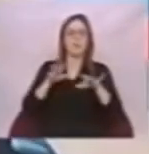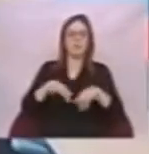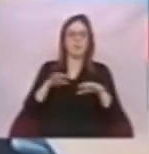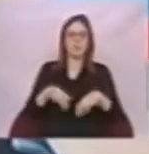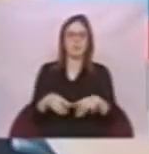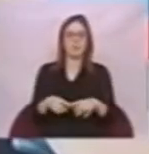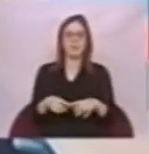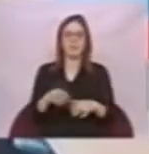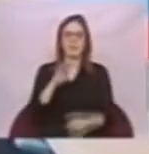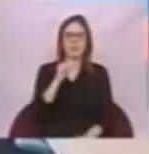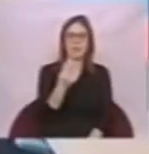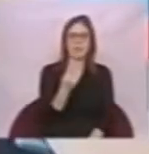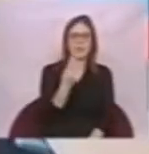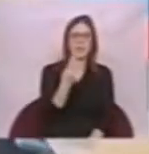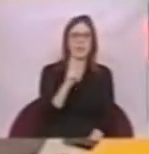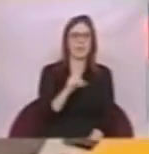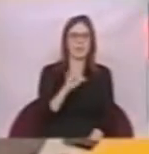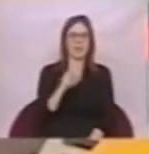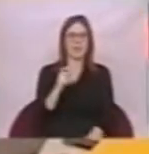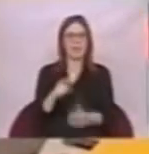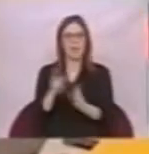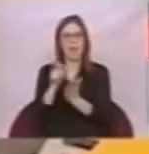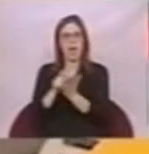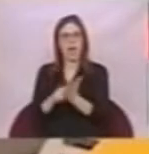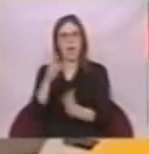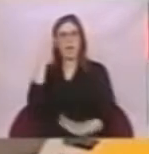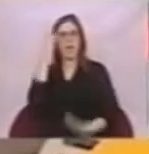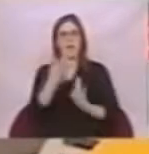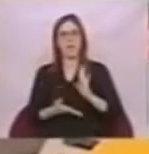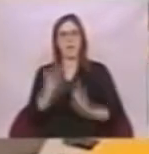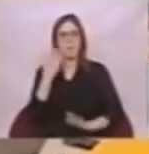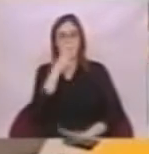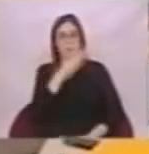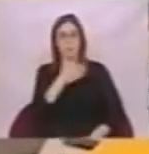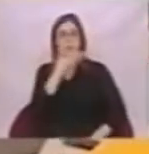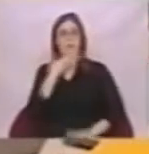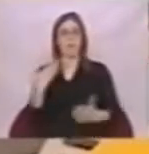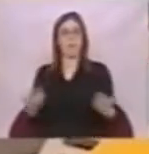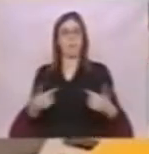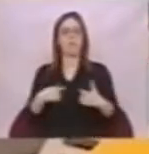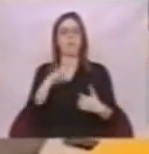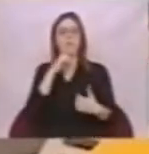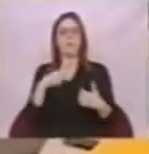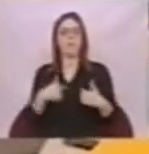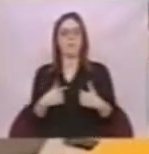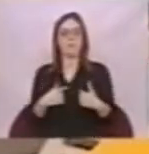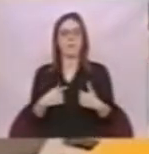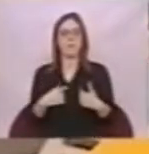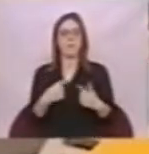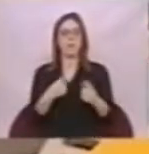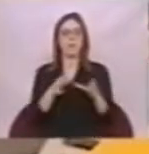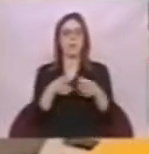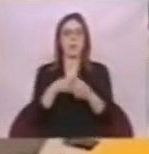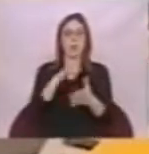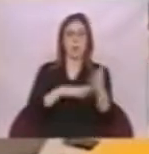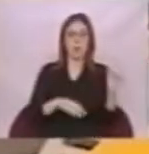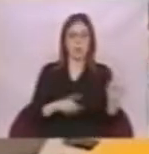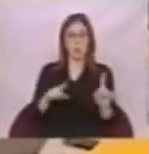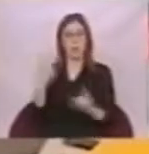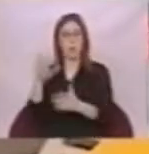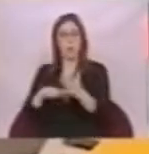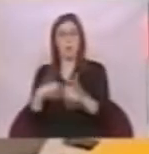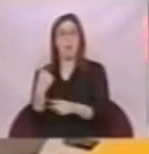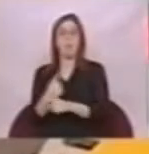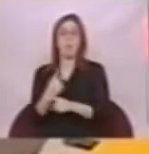Escrevemos no Surface, no OneNote. É mais divertido e mais prático porque nós podemos estar tanto com uns colegas como com